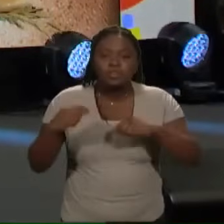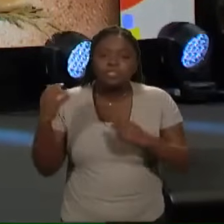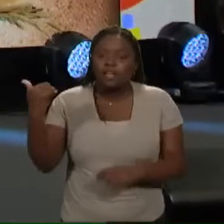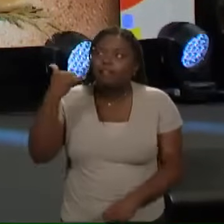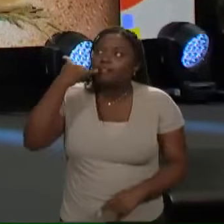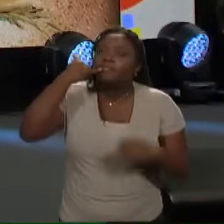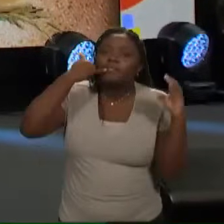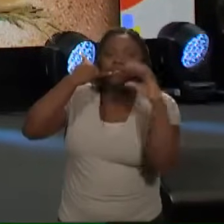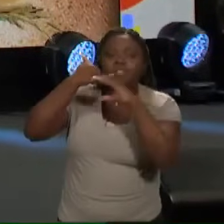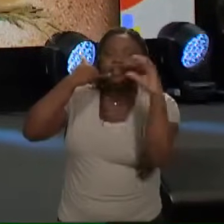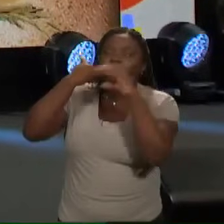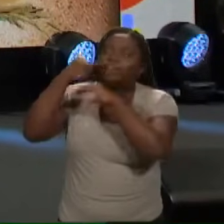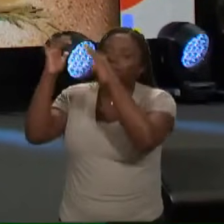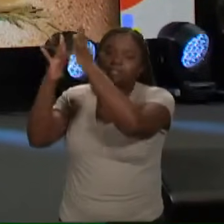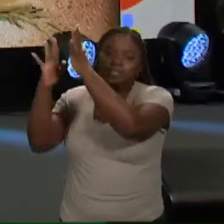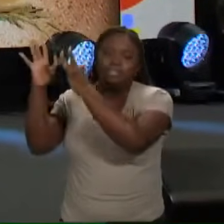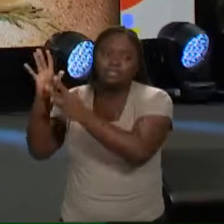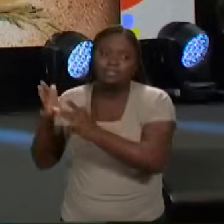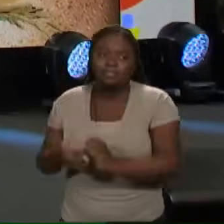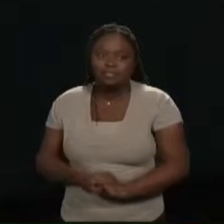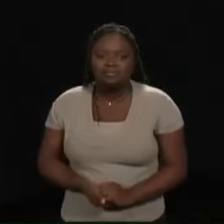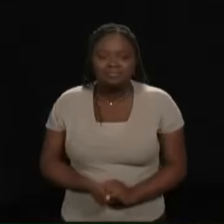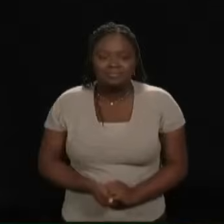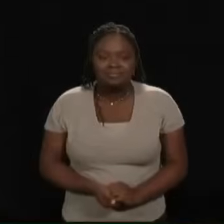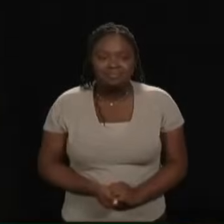Jesus urgente.